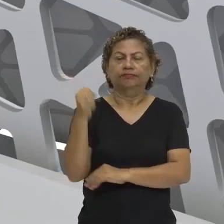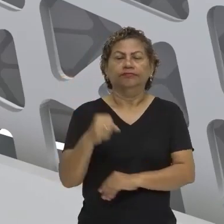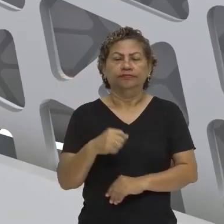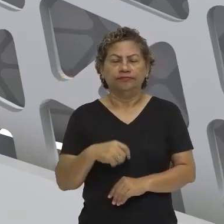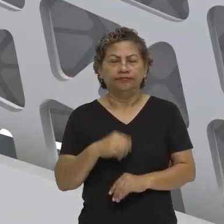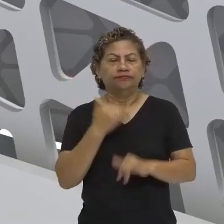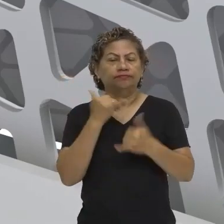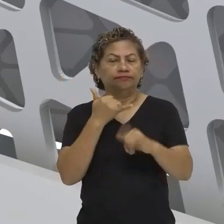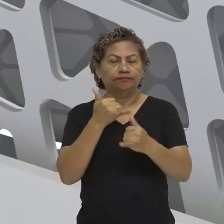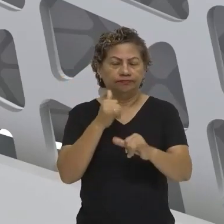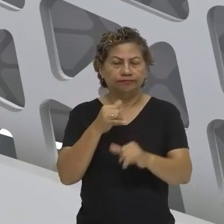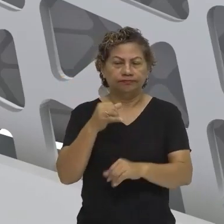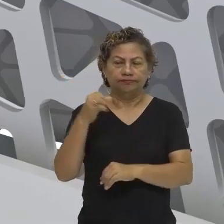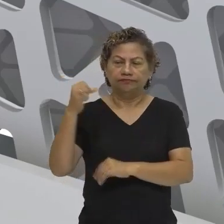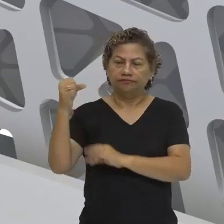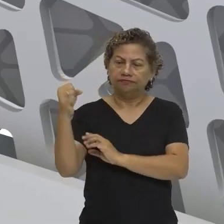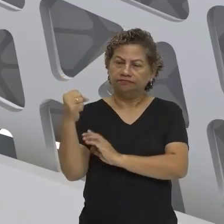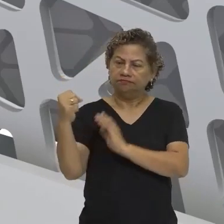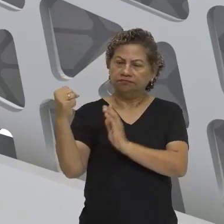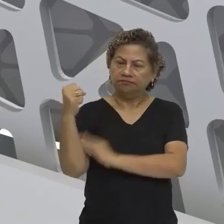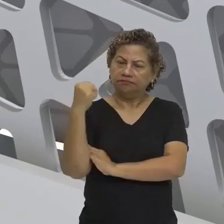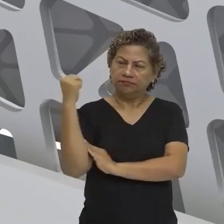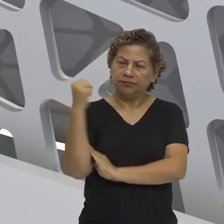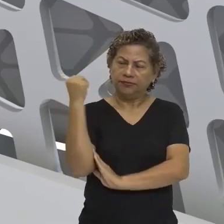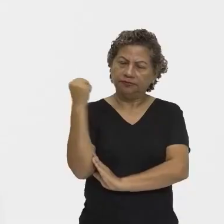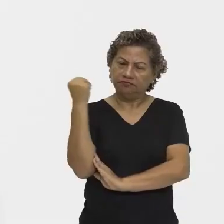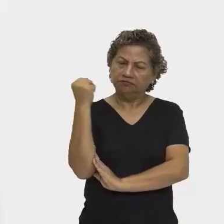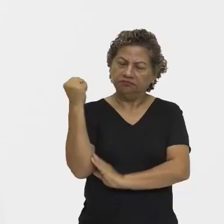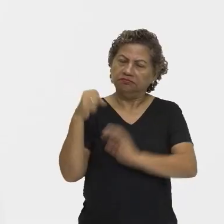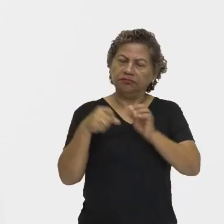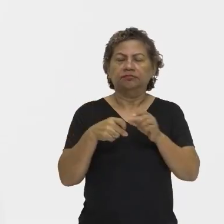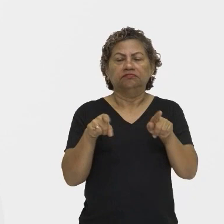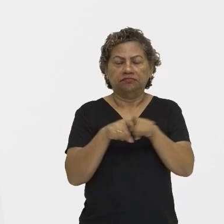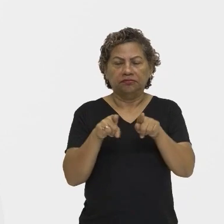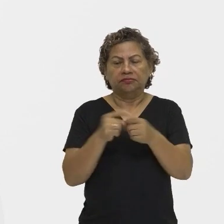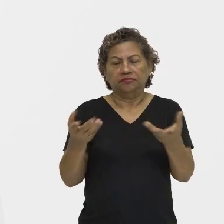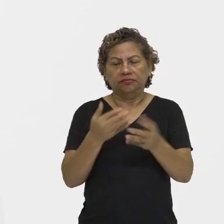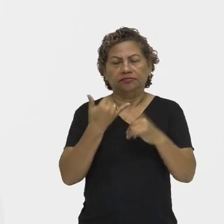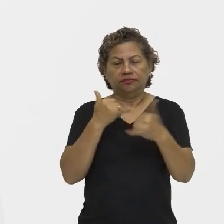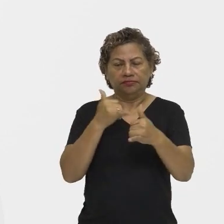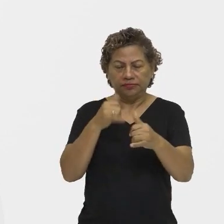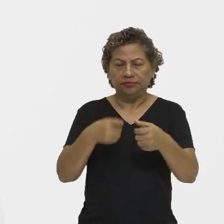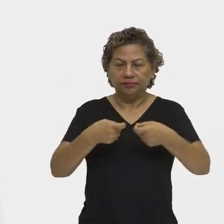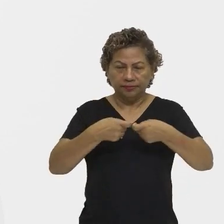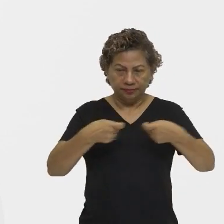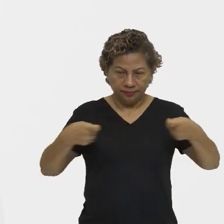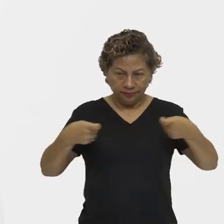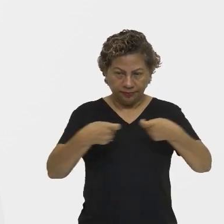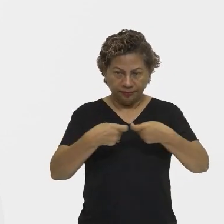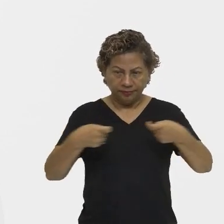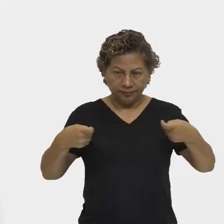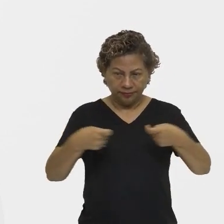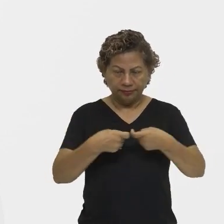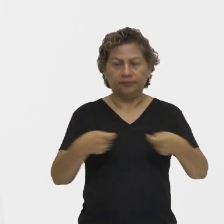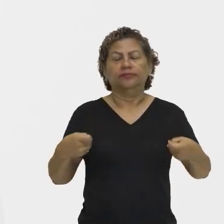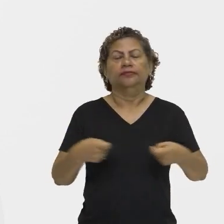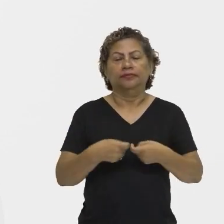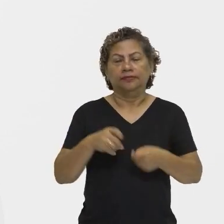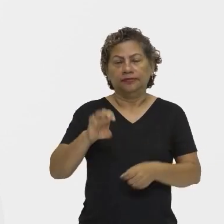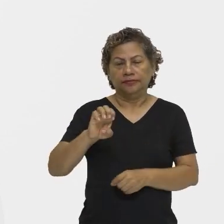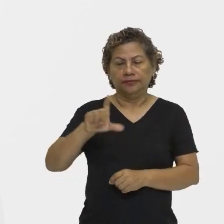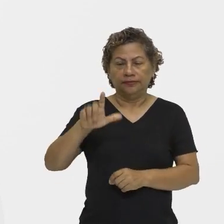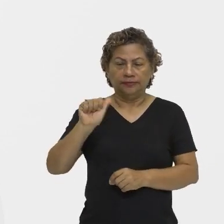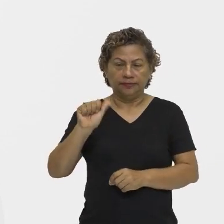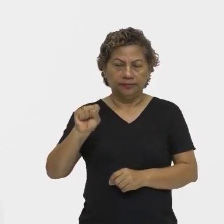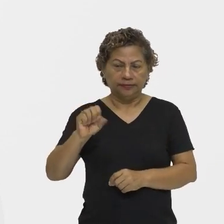energia potencial elástica. Então, essa energia potencial elástica é uma energia que